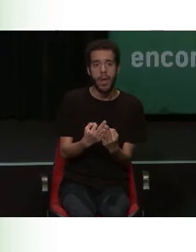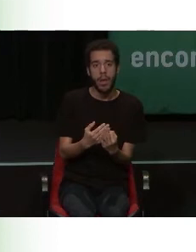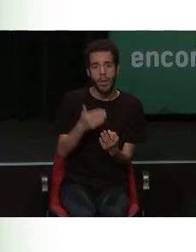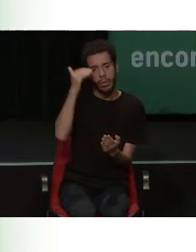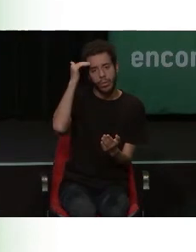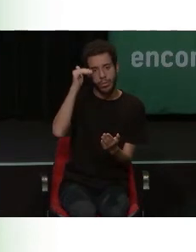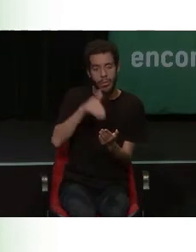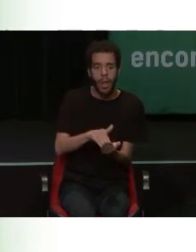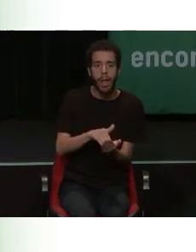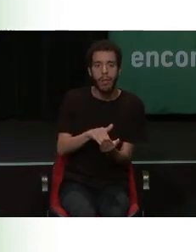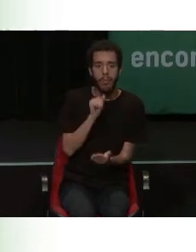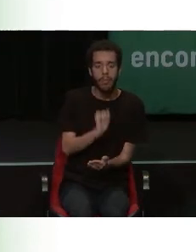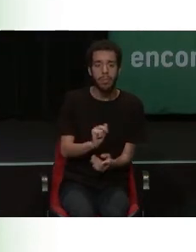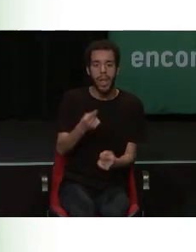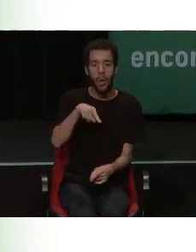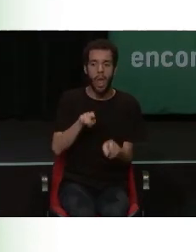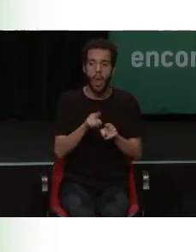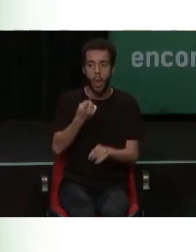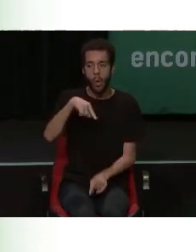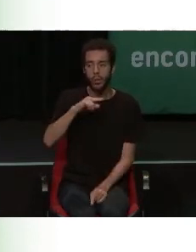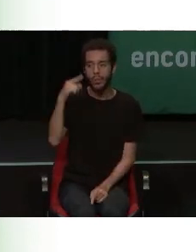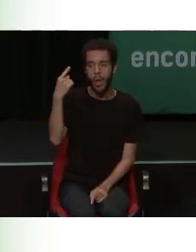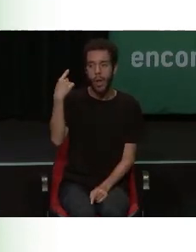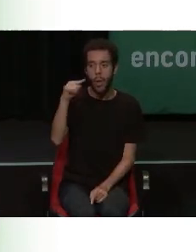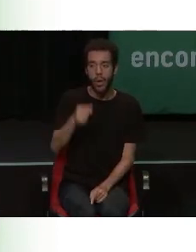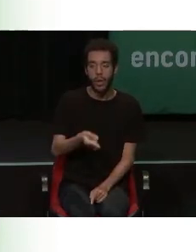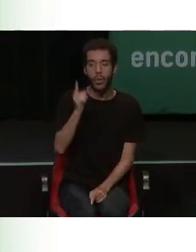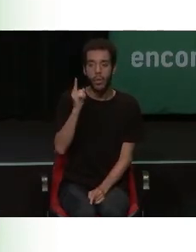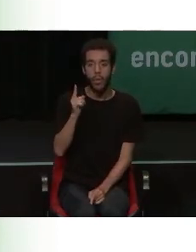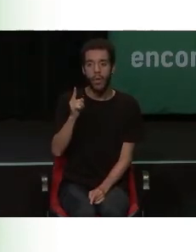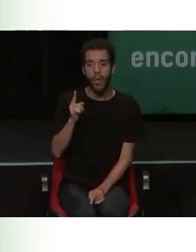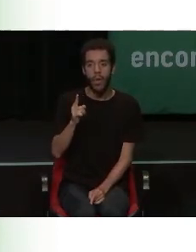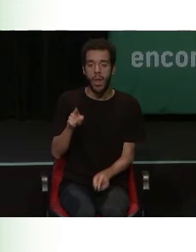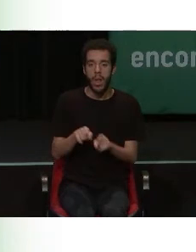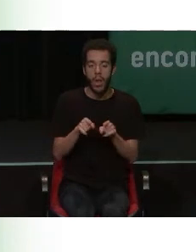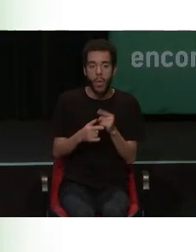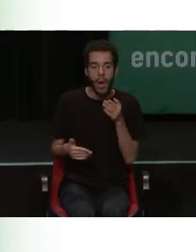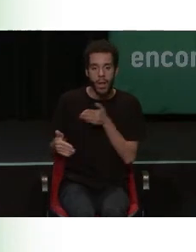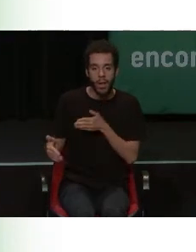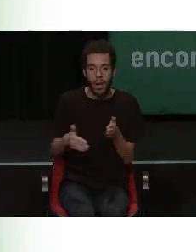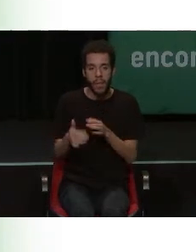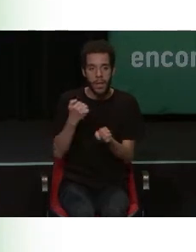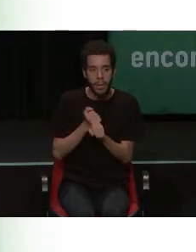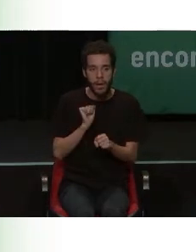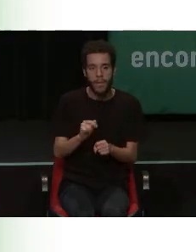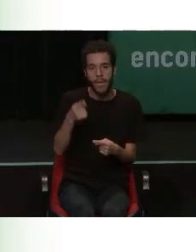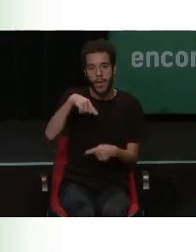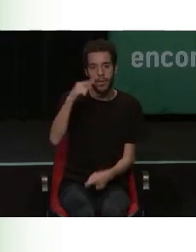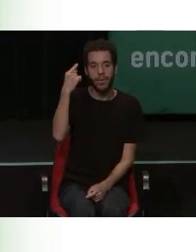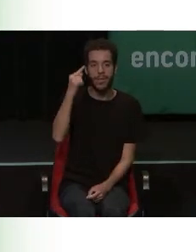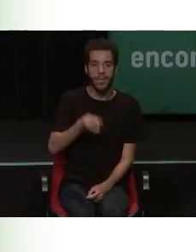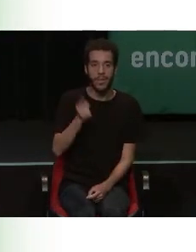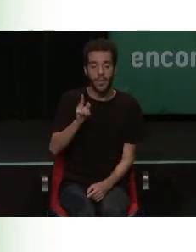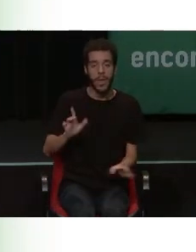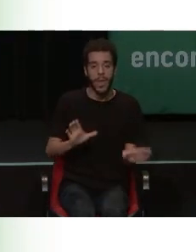Nós, claro que não somos os únicos a ter este tipo de abordagem. Portanto, quando nós começámos,